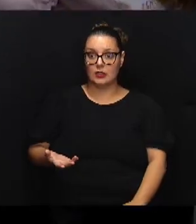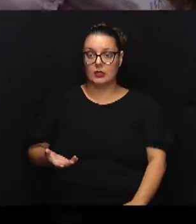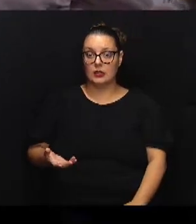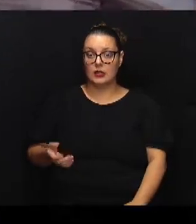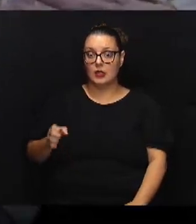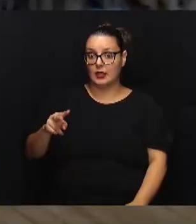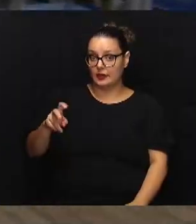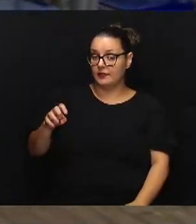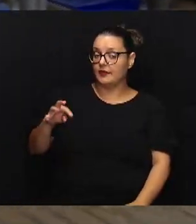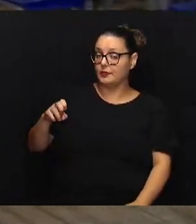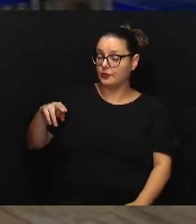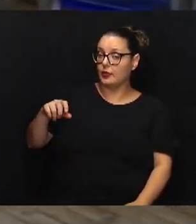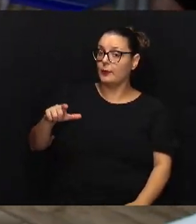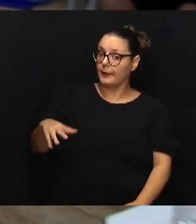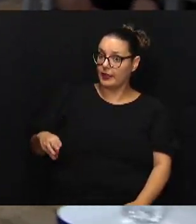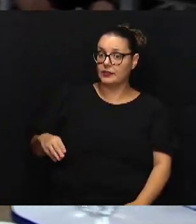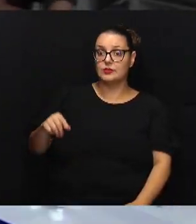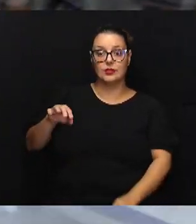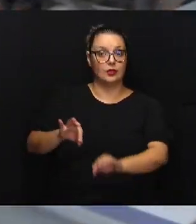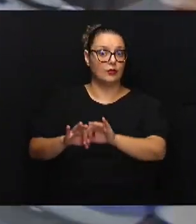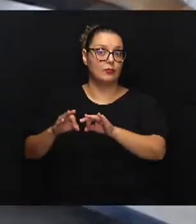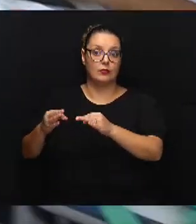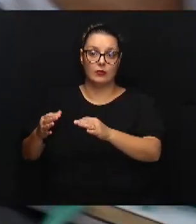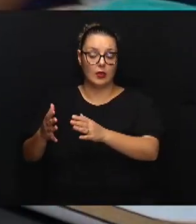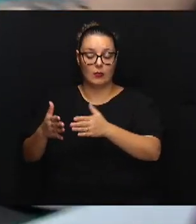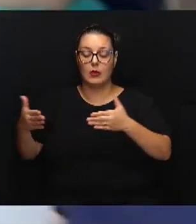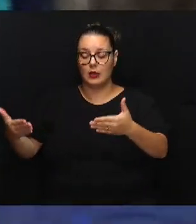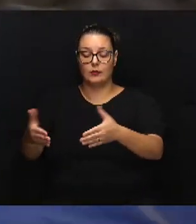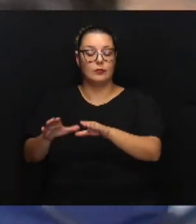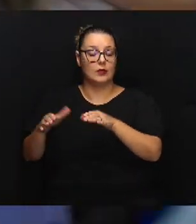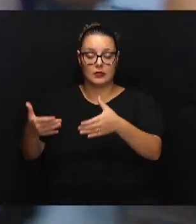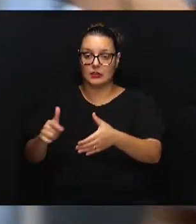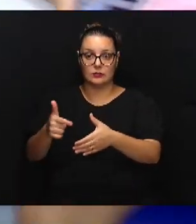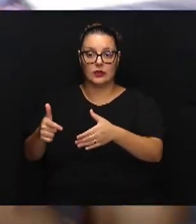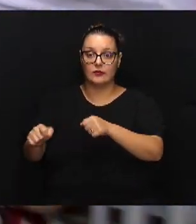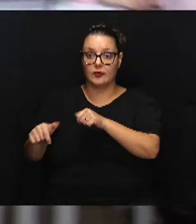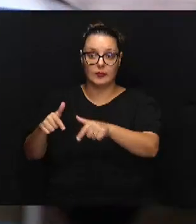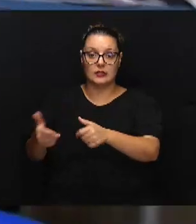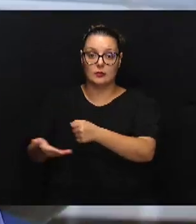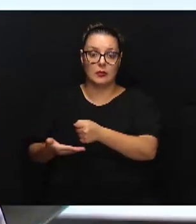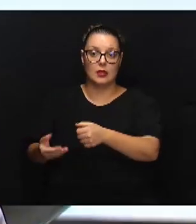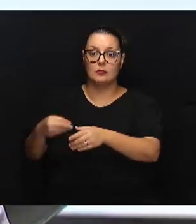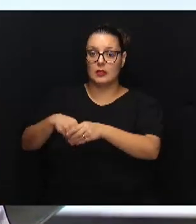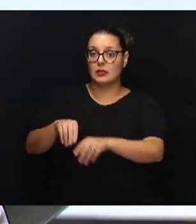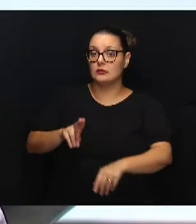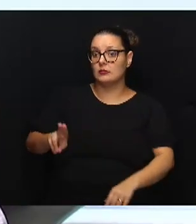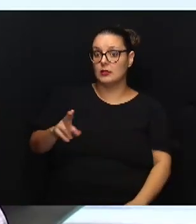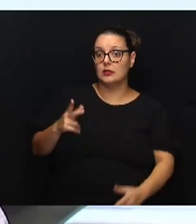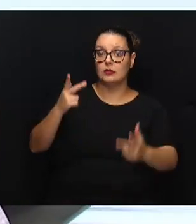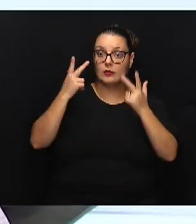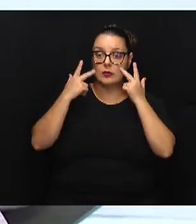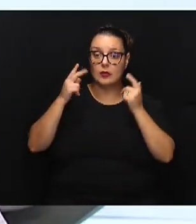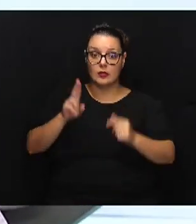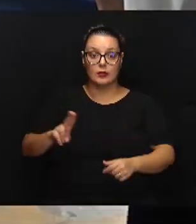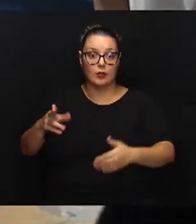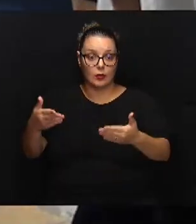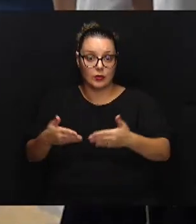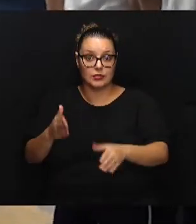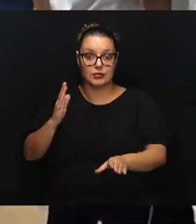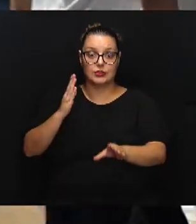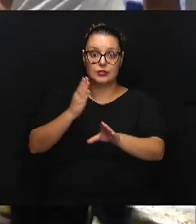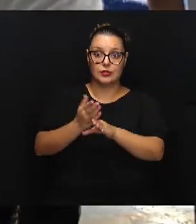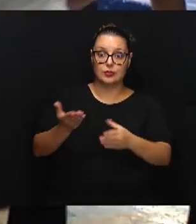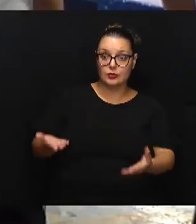uma geração que não tem a formação básica para estar na universidade. Então, é muito comum na universidade hoje nós encontrarmos